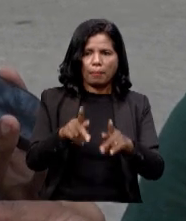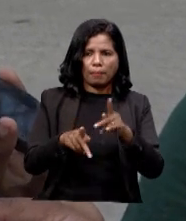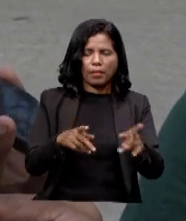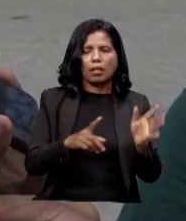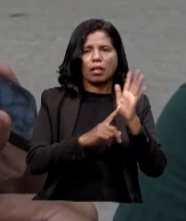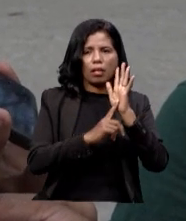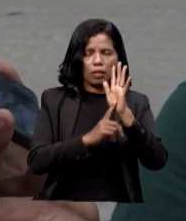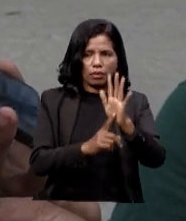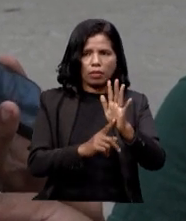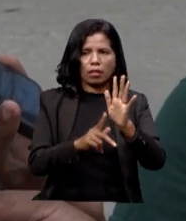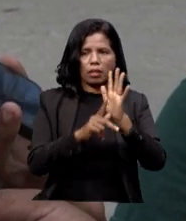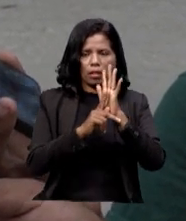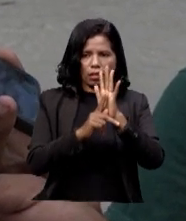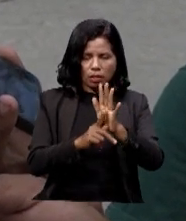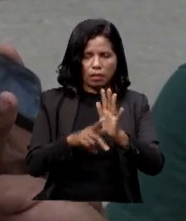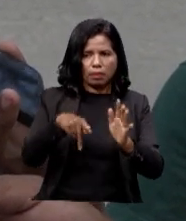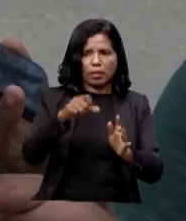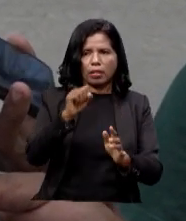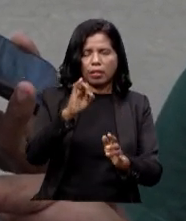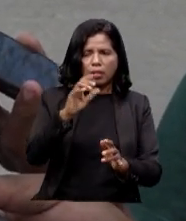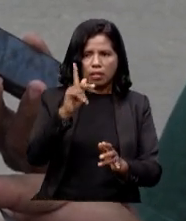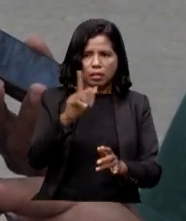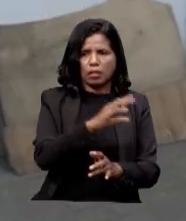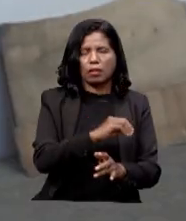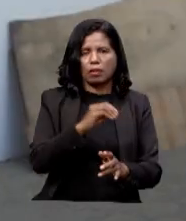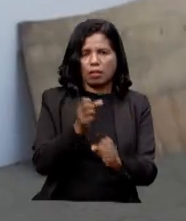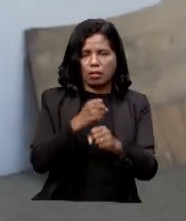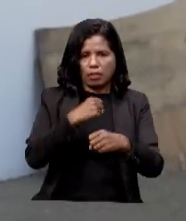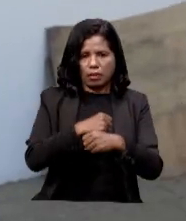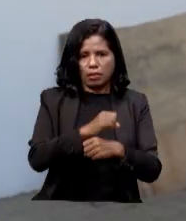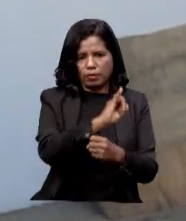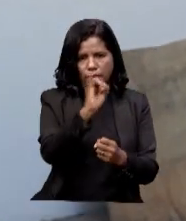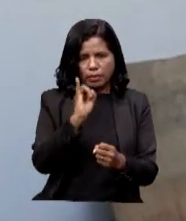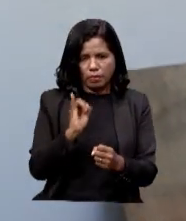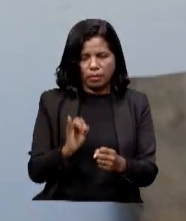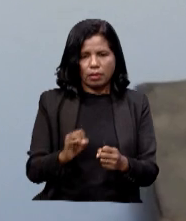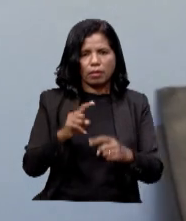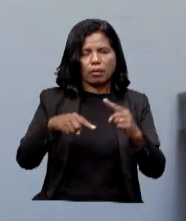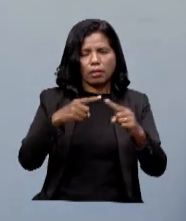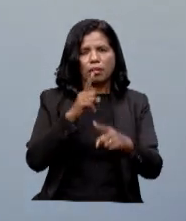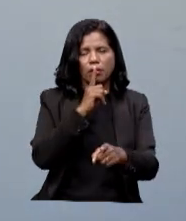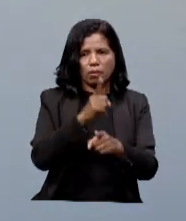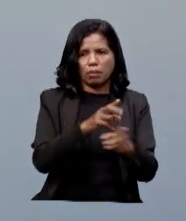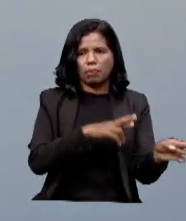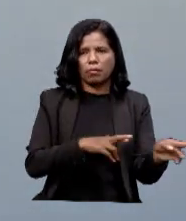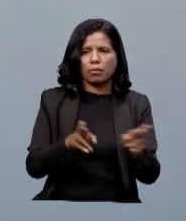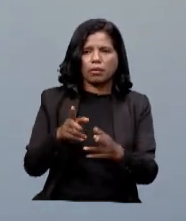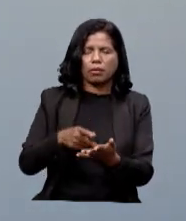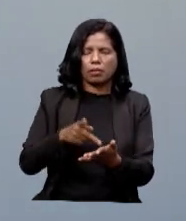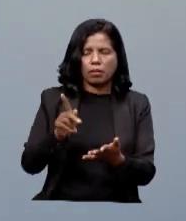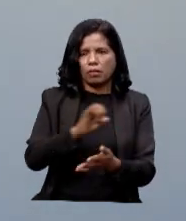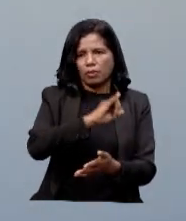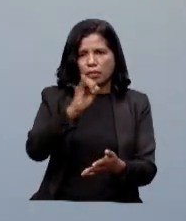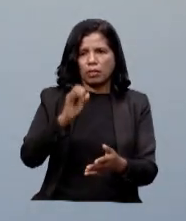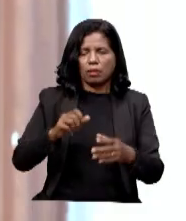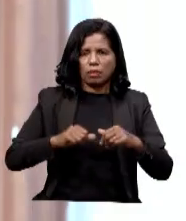hato ona keisa ia pesik no pensik ne be halo hela investigação ban hira los ne pronto selu mai be investigação